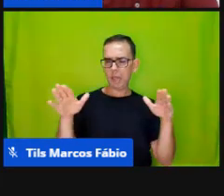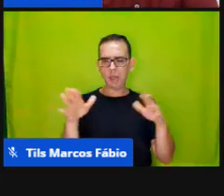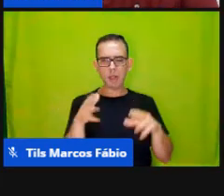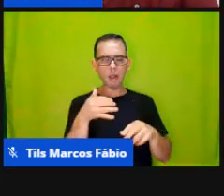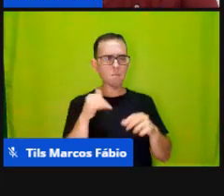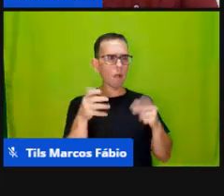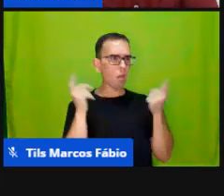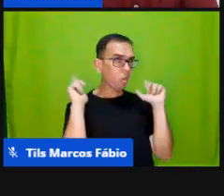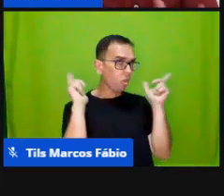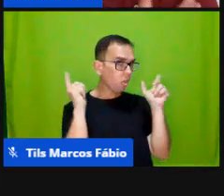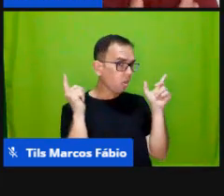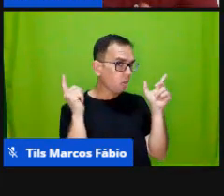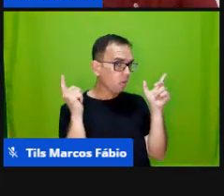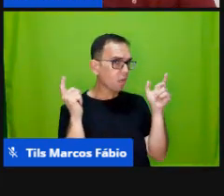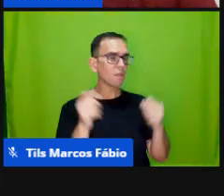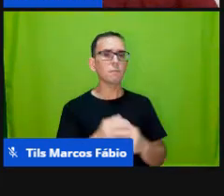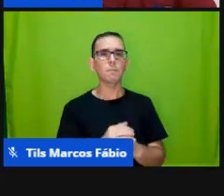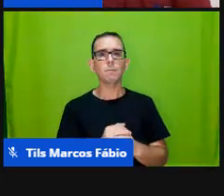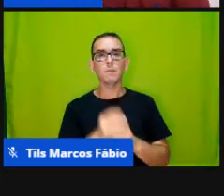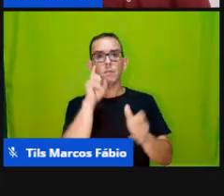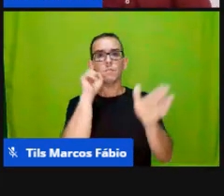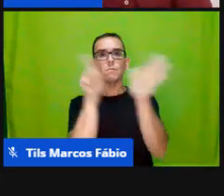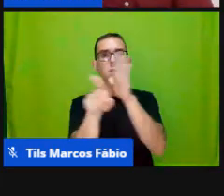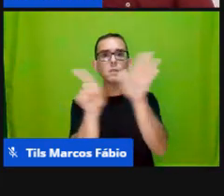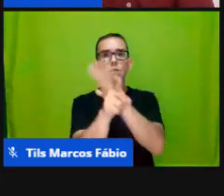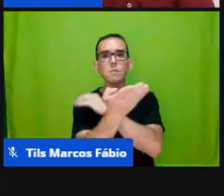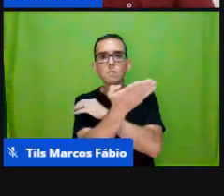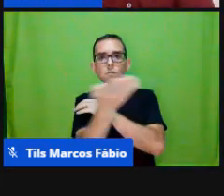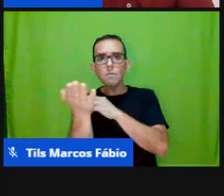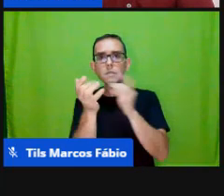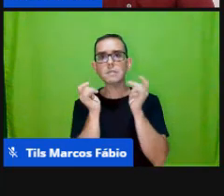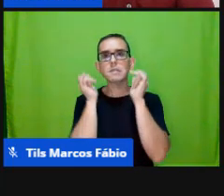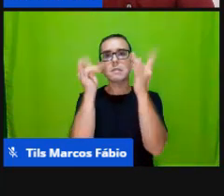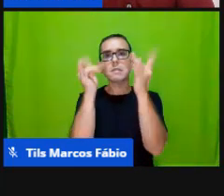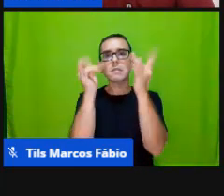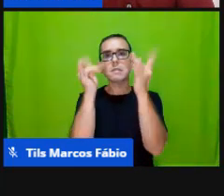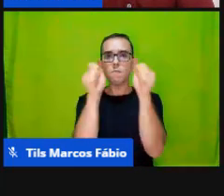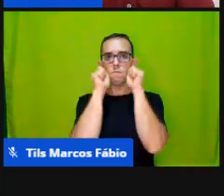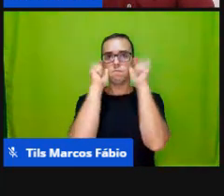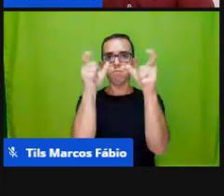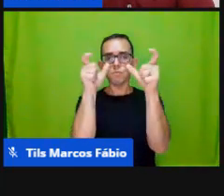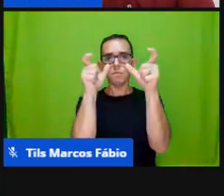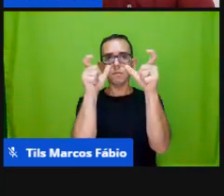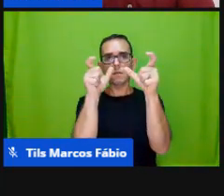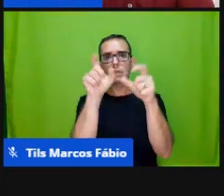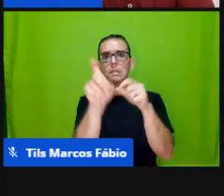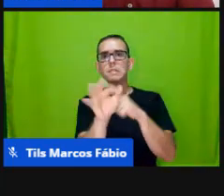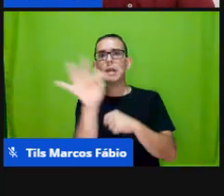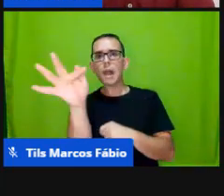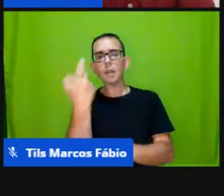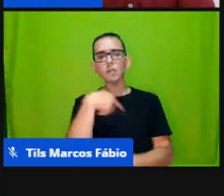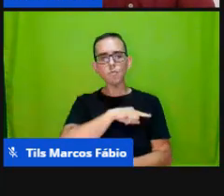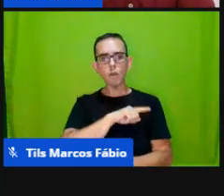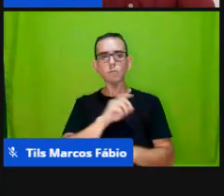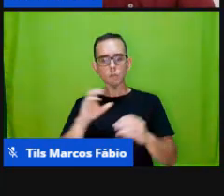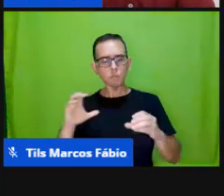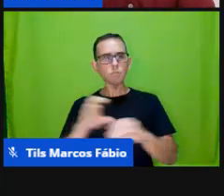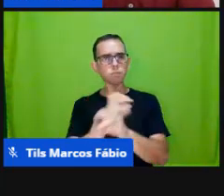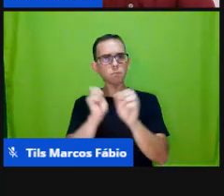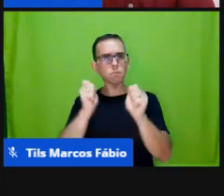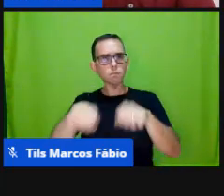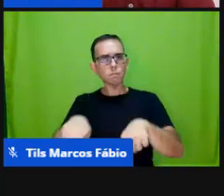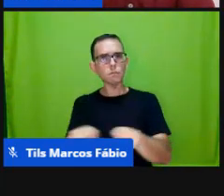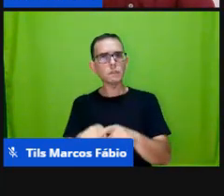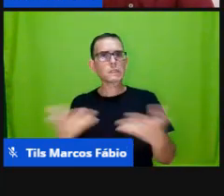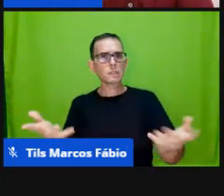isso com vocês, deixar aqui um alerta se realmente a gente está preparado para isso, né? E